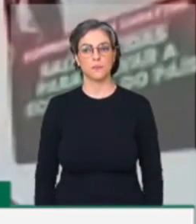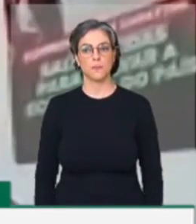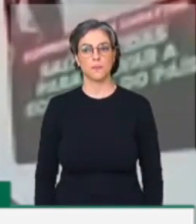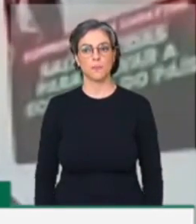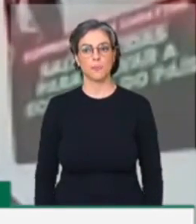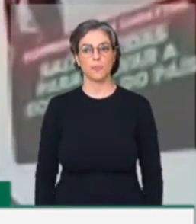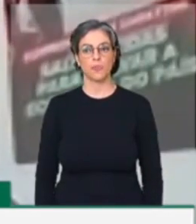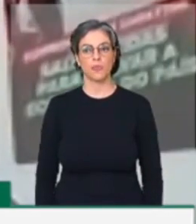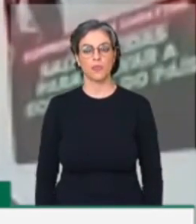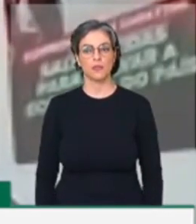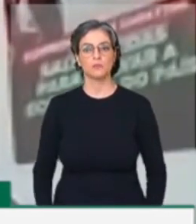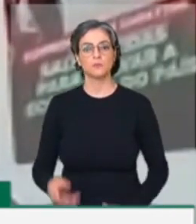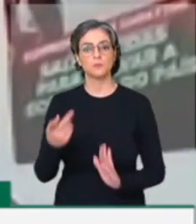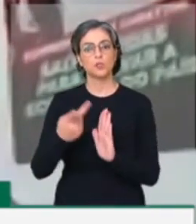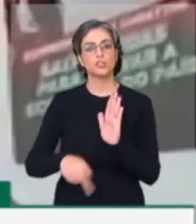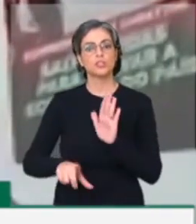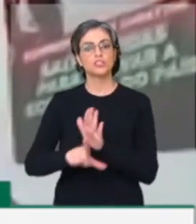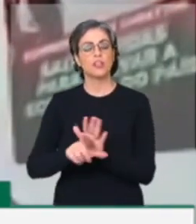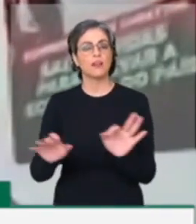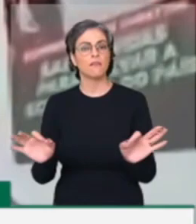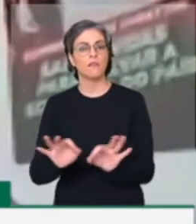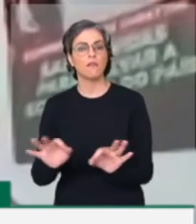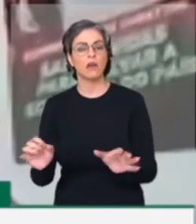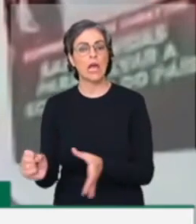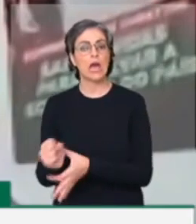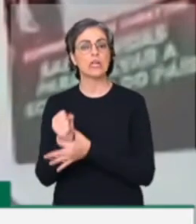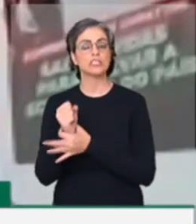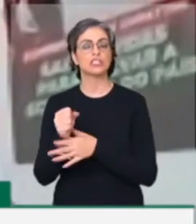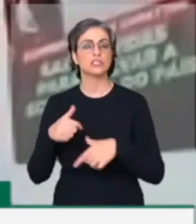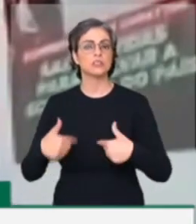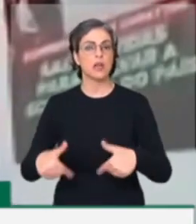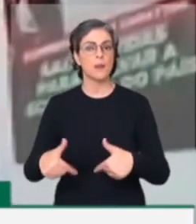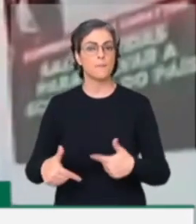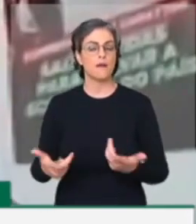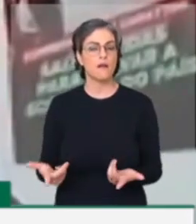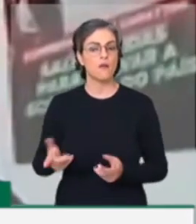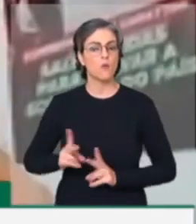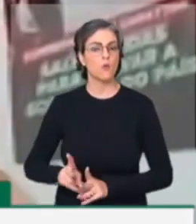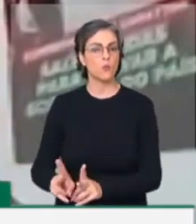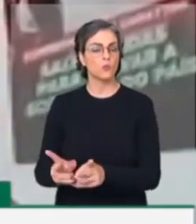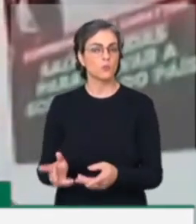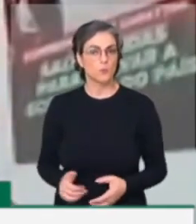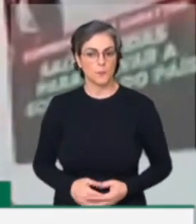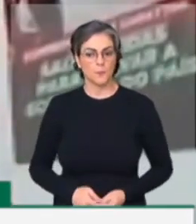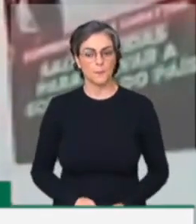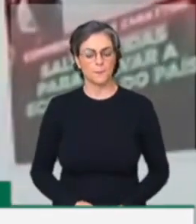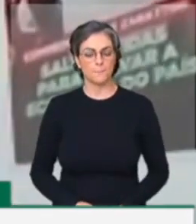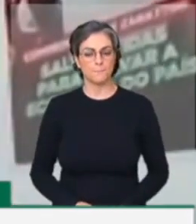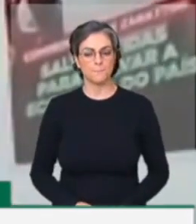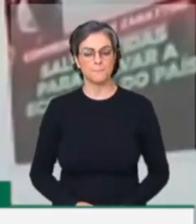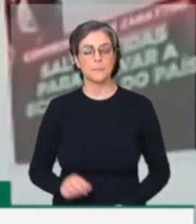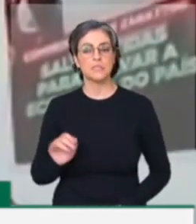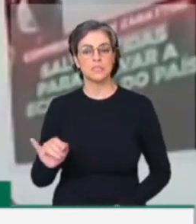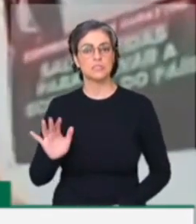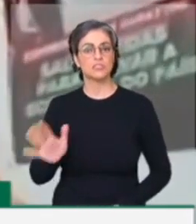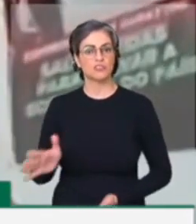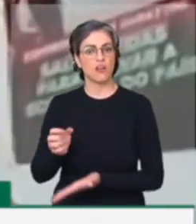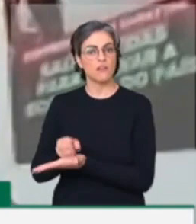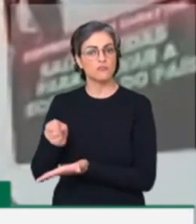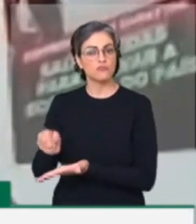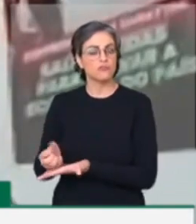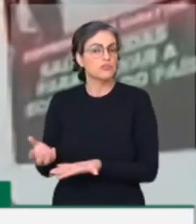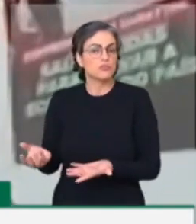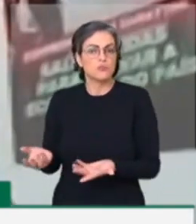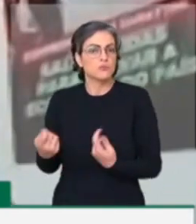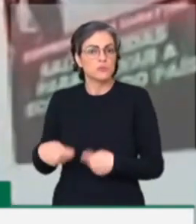para garantir o emprego dos trabalhadores que estão registrados. Não é possível, senhor presidente, que a